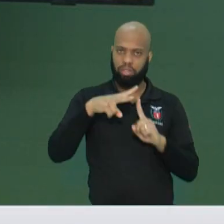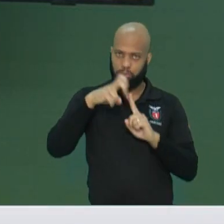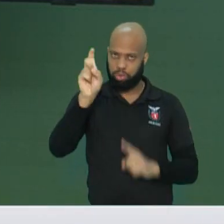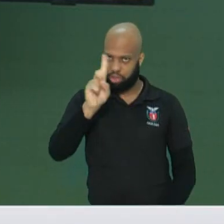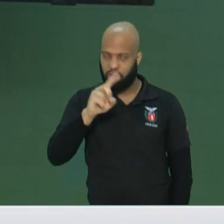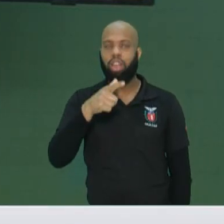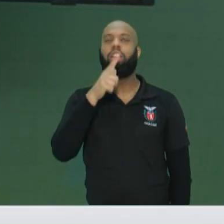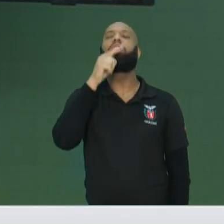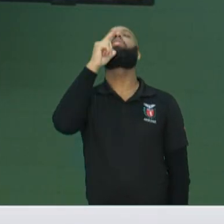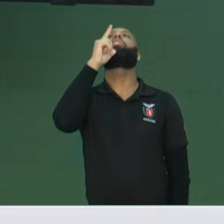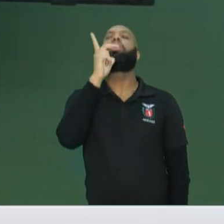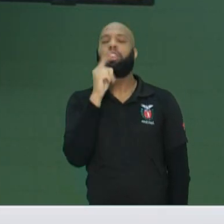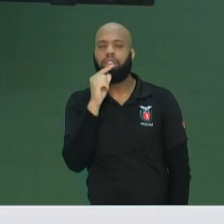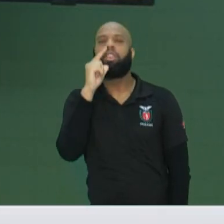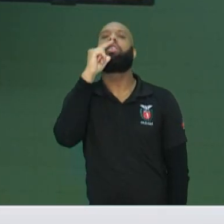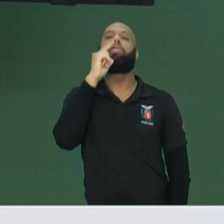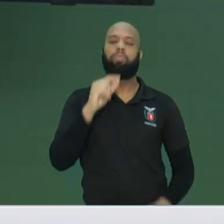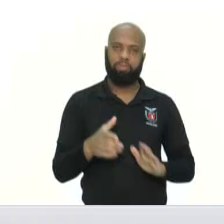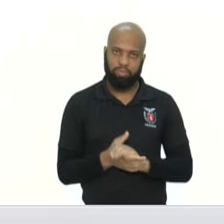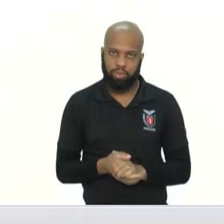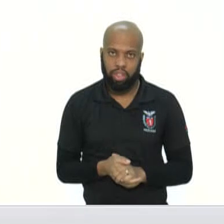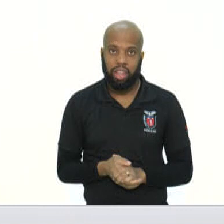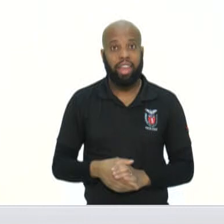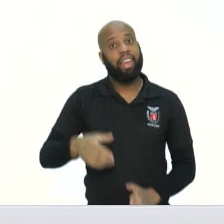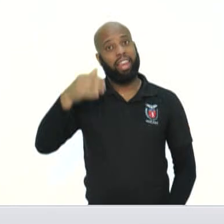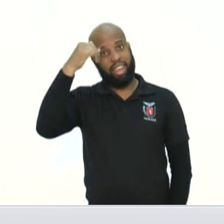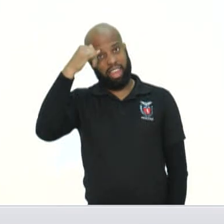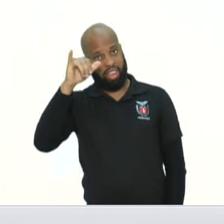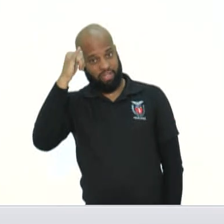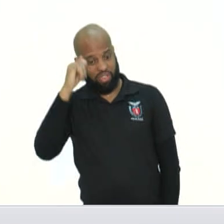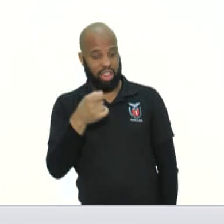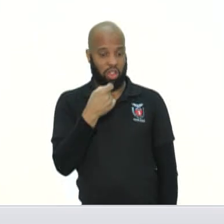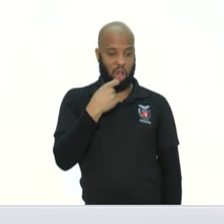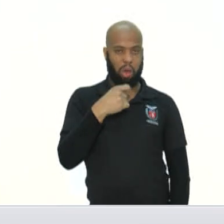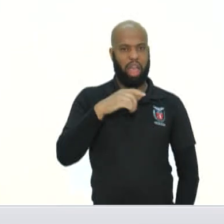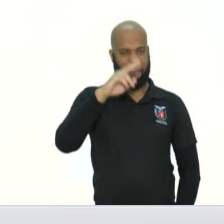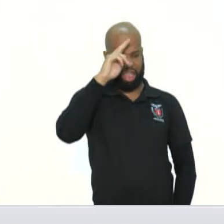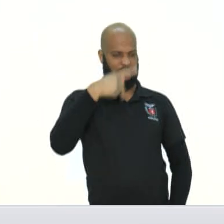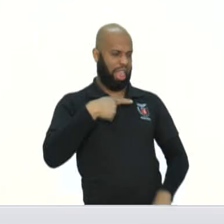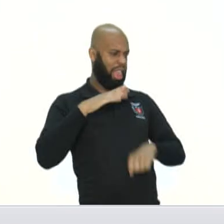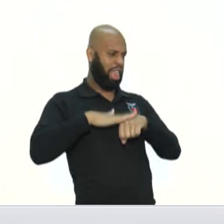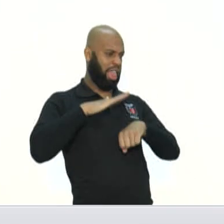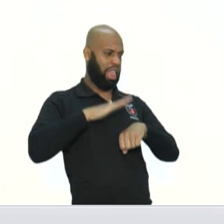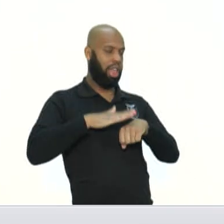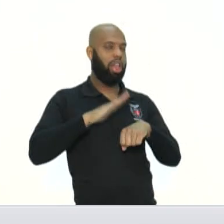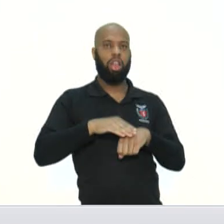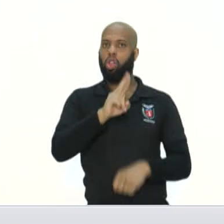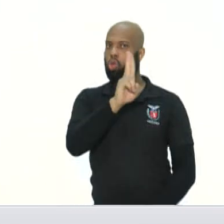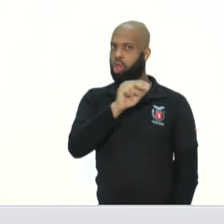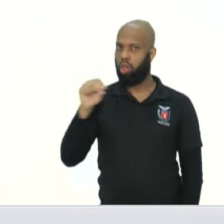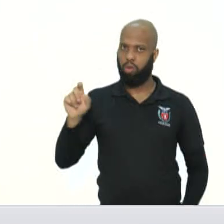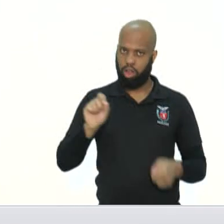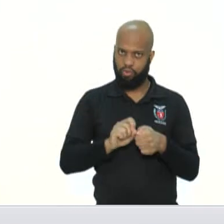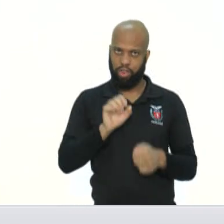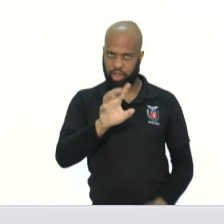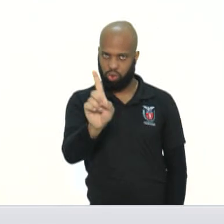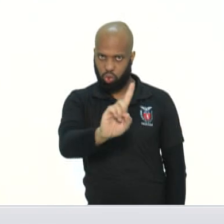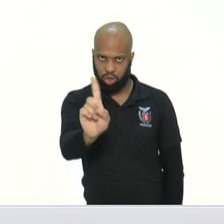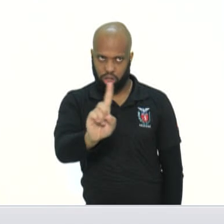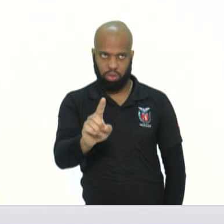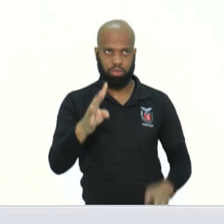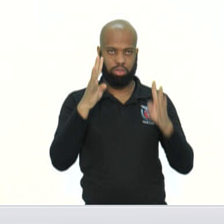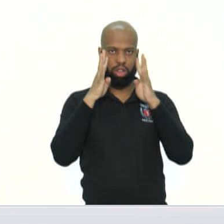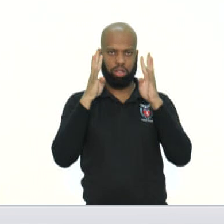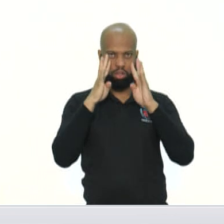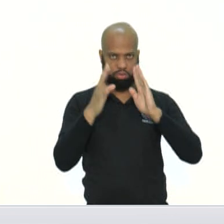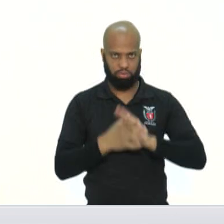refrigerante, água. Não tomar medicamentos por conta própria, isso nunca nós devemos fazer, tá? Presta atenção nesse